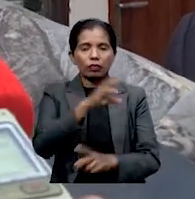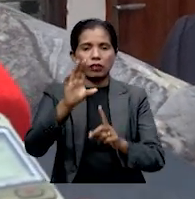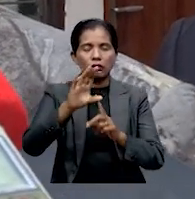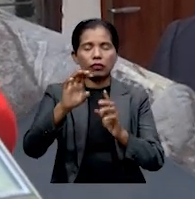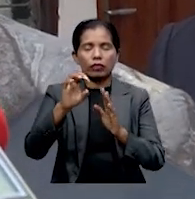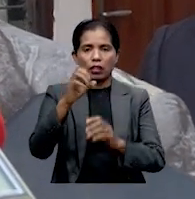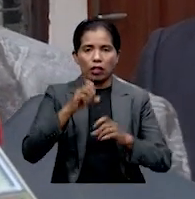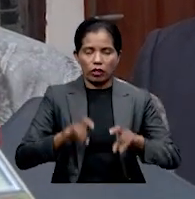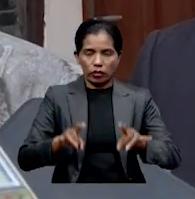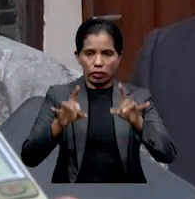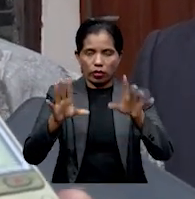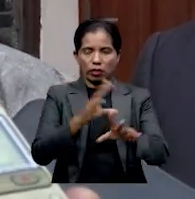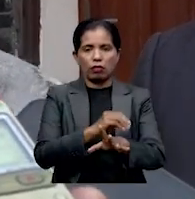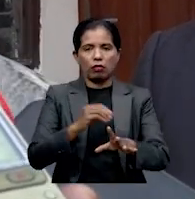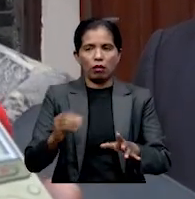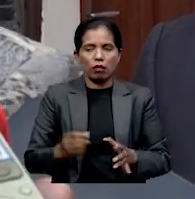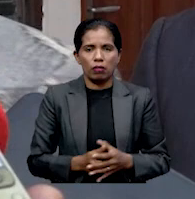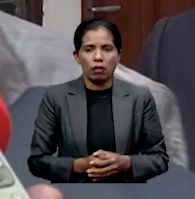e ex-general